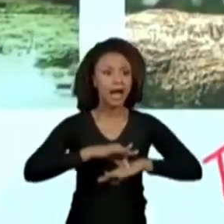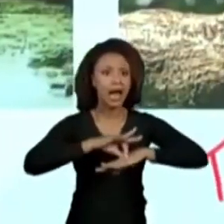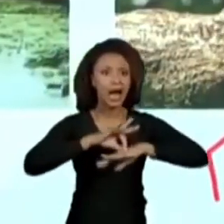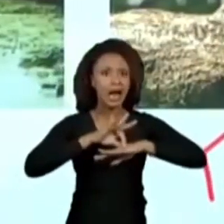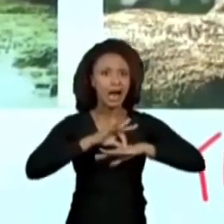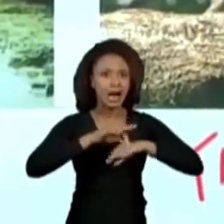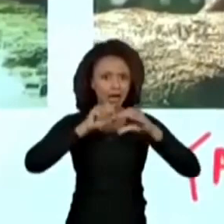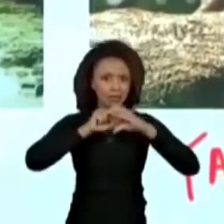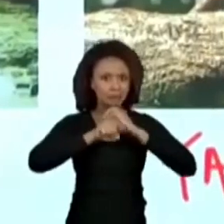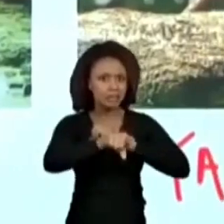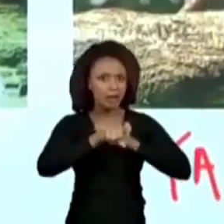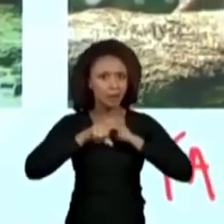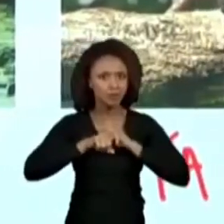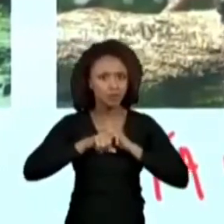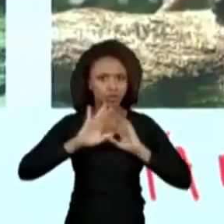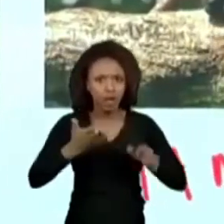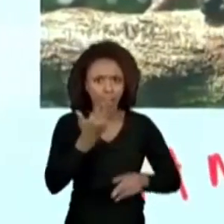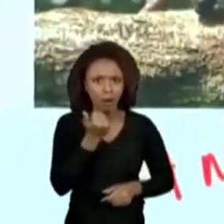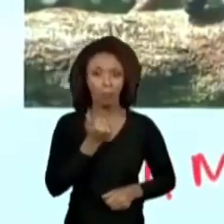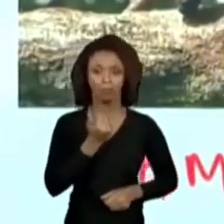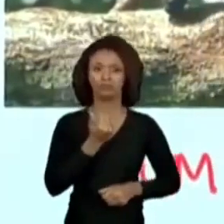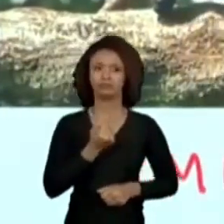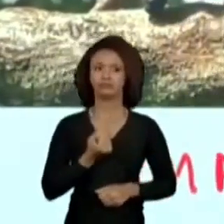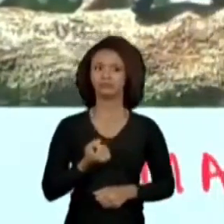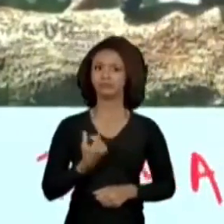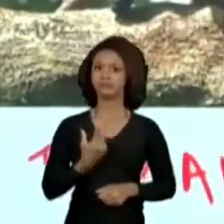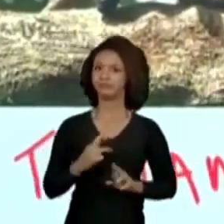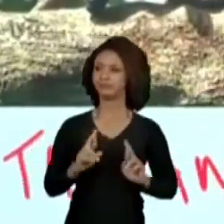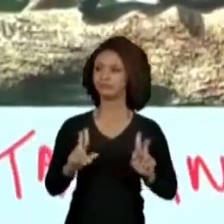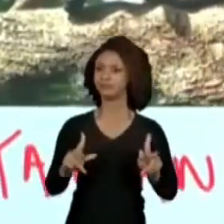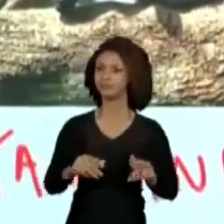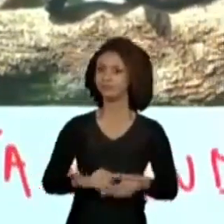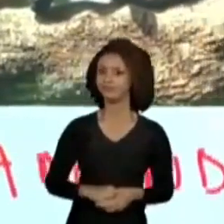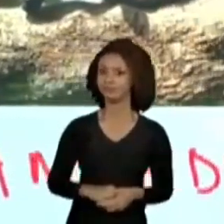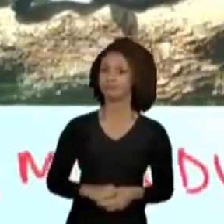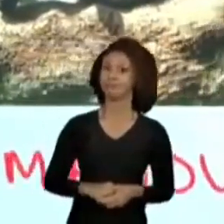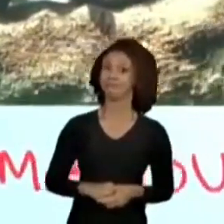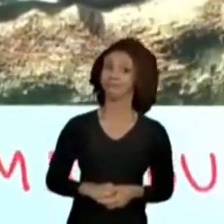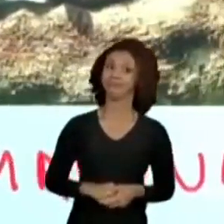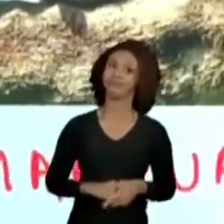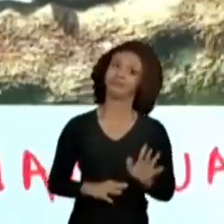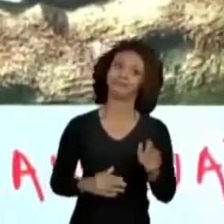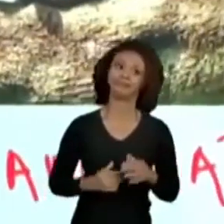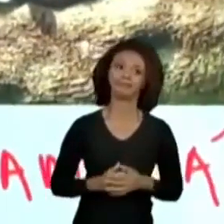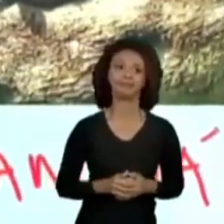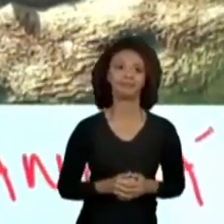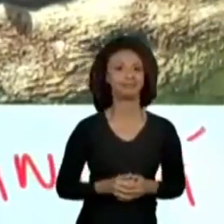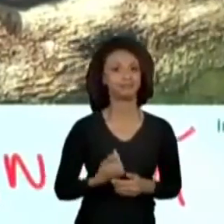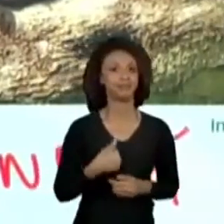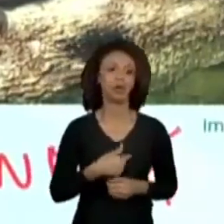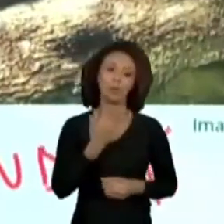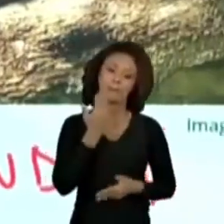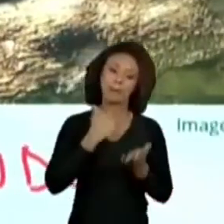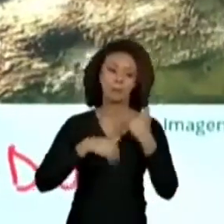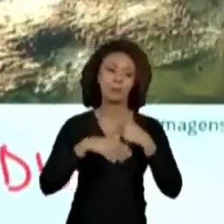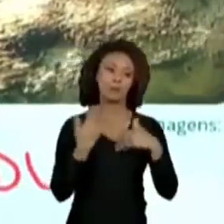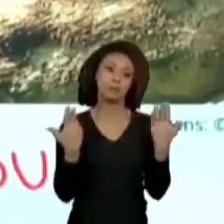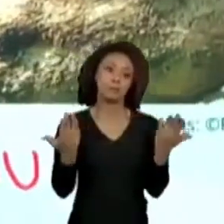É. Exótico. Exótico, verdade. Eu prefiro lá os biscoitos da primeira aula, mas tudo